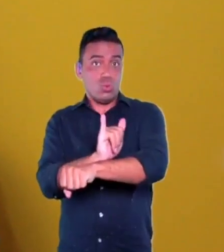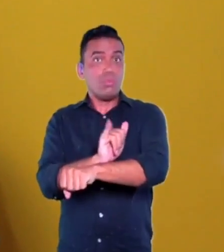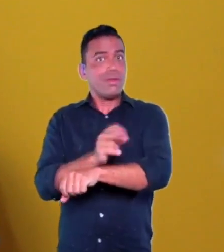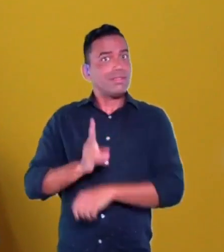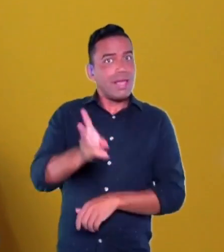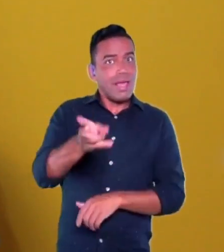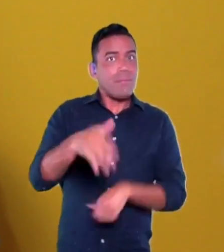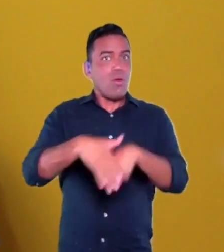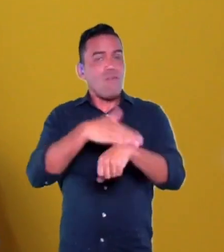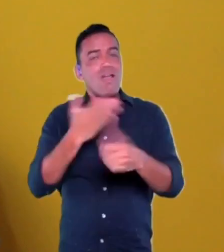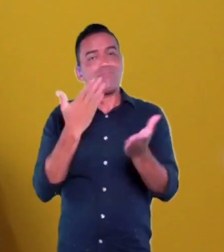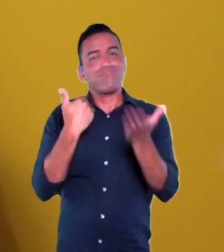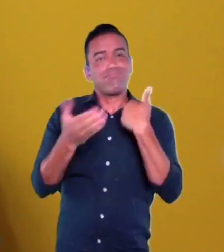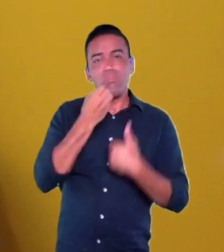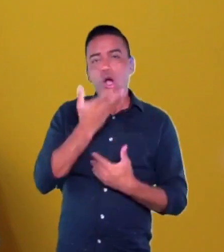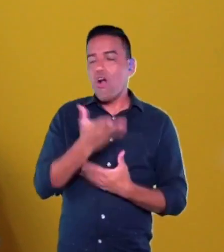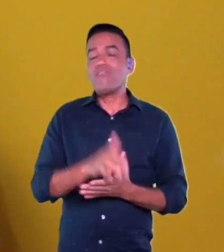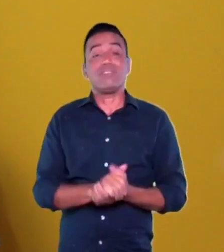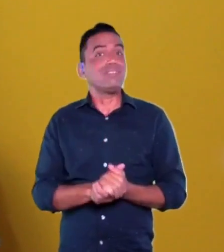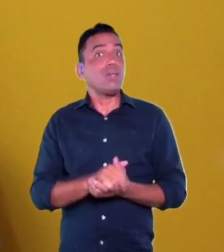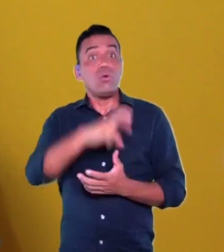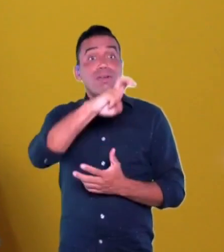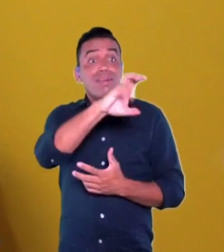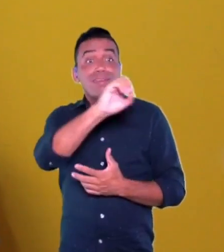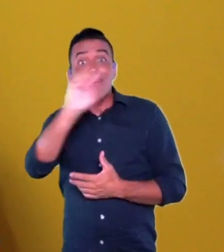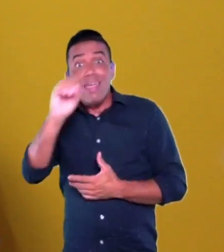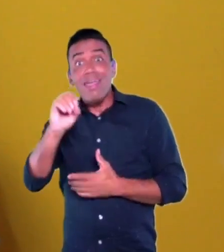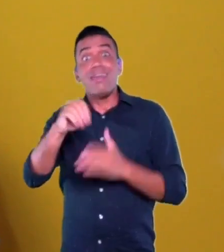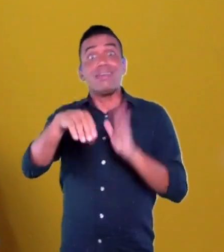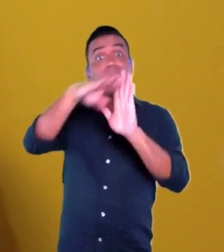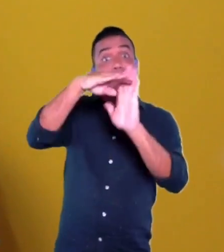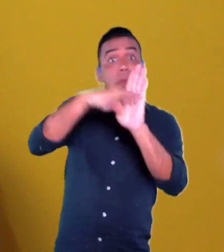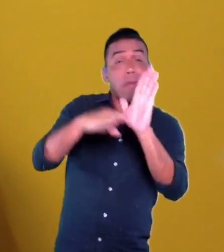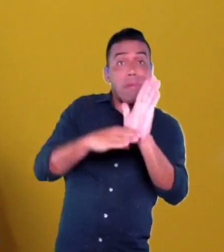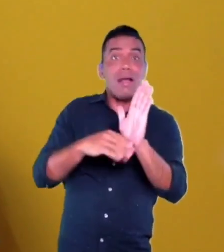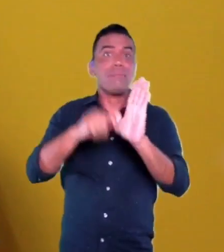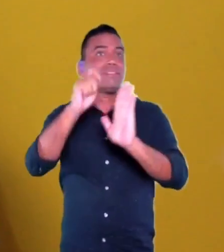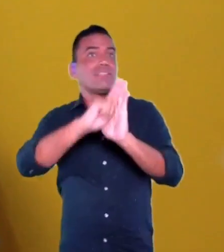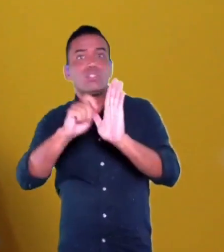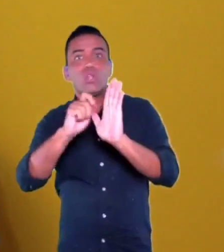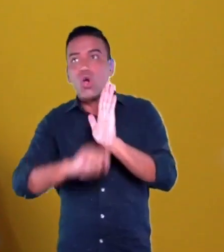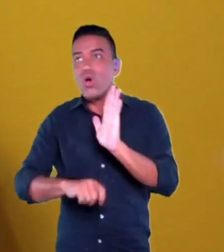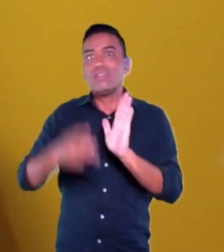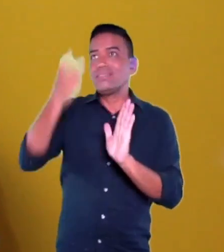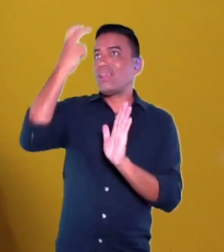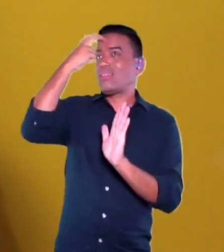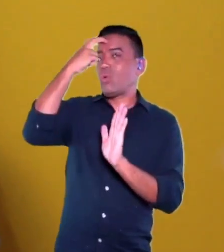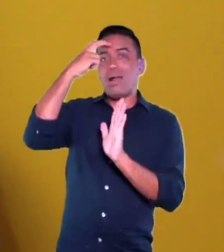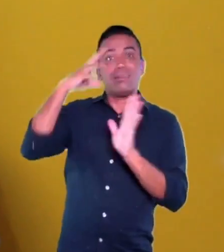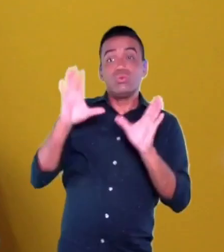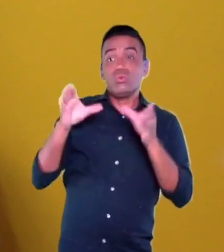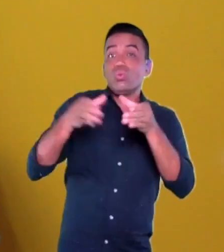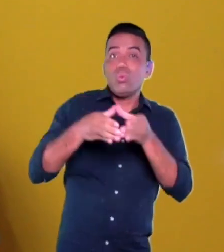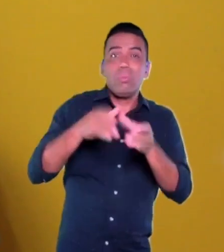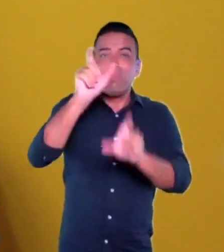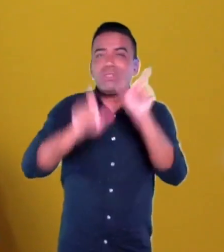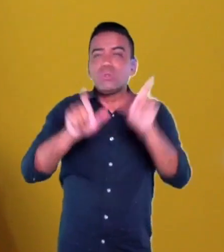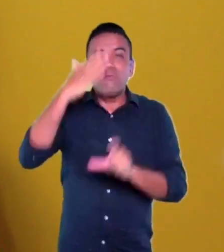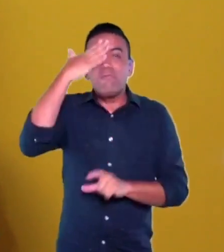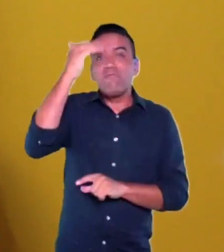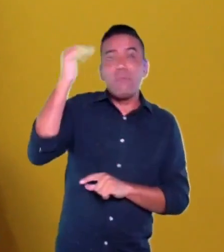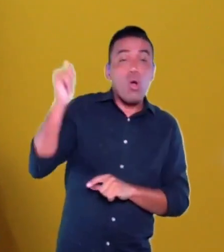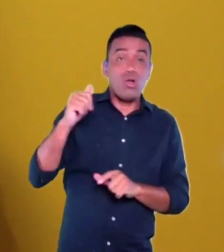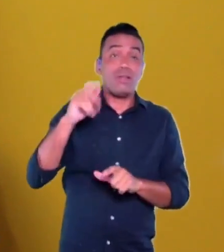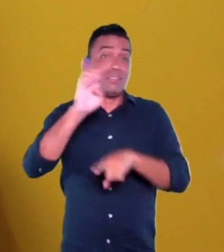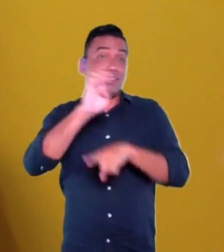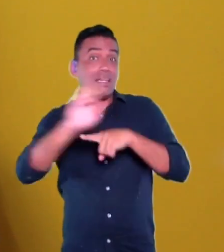onde tem mais de 500 programas gravados com escritores, intelectuais, autores do Brasil, de Minas Gerais, do mundo,